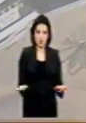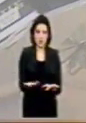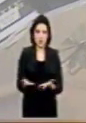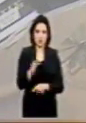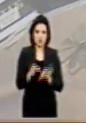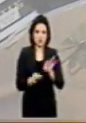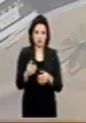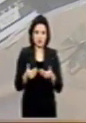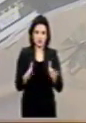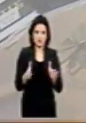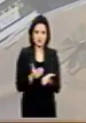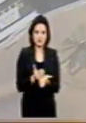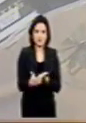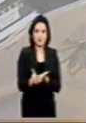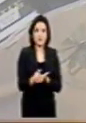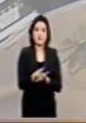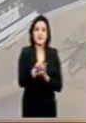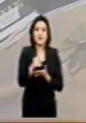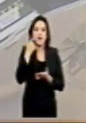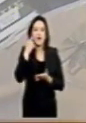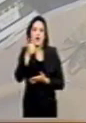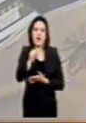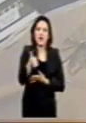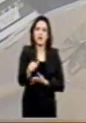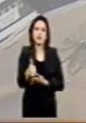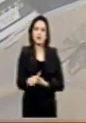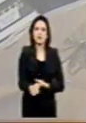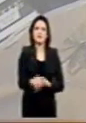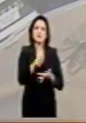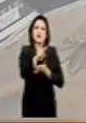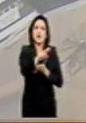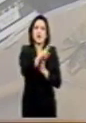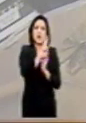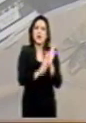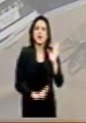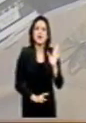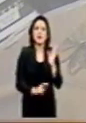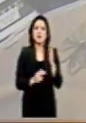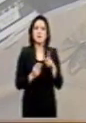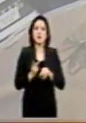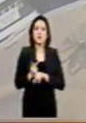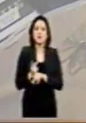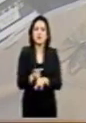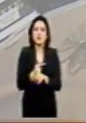nesse momento, em que será analisado o presente requerimento de busca e apreensão,